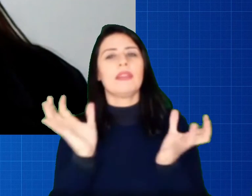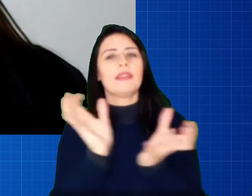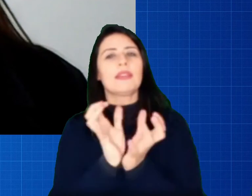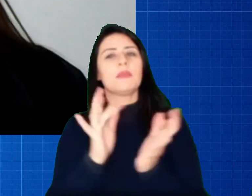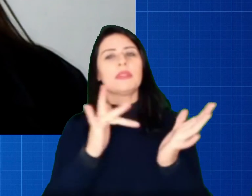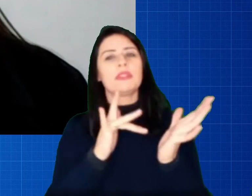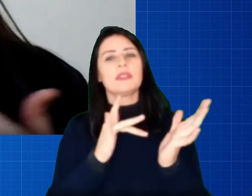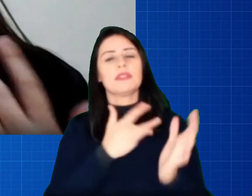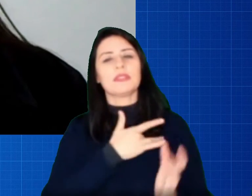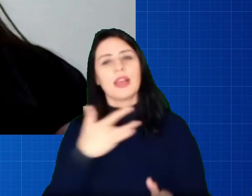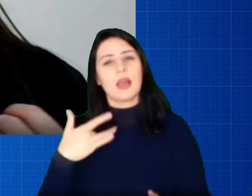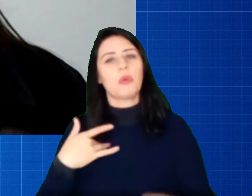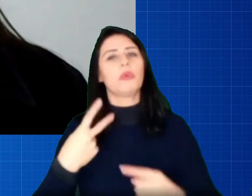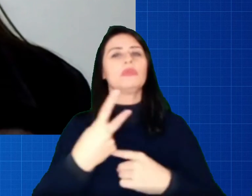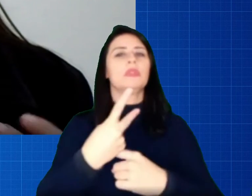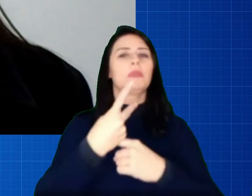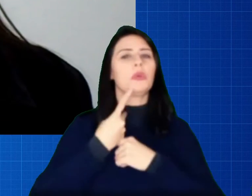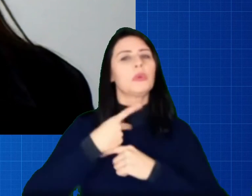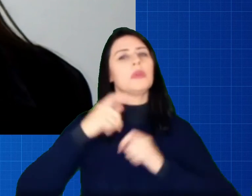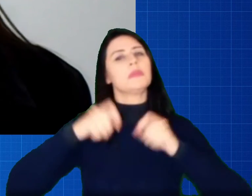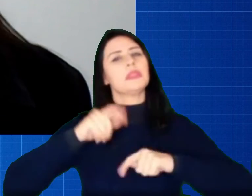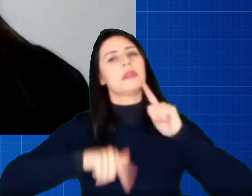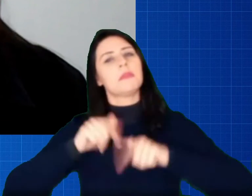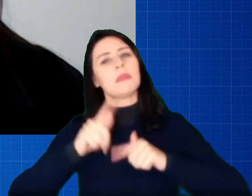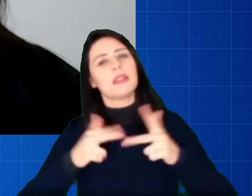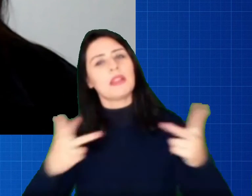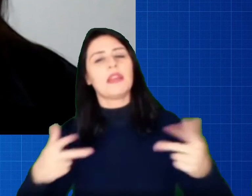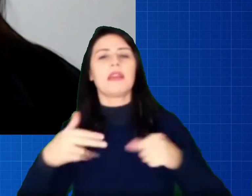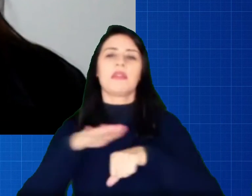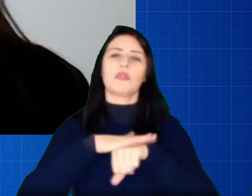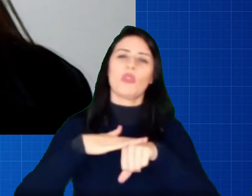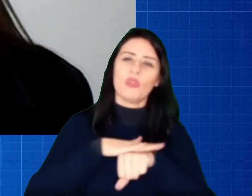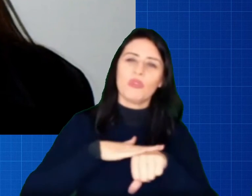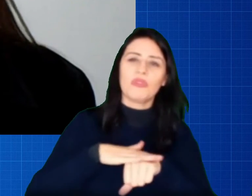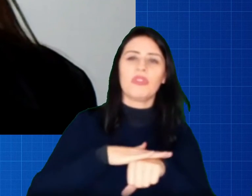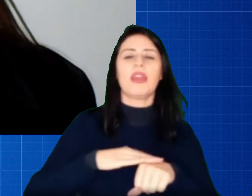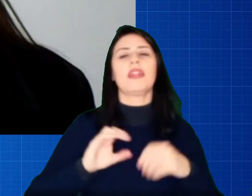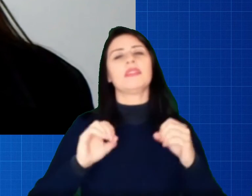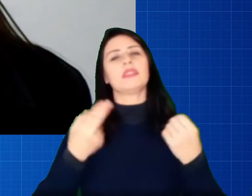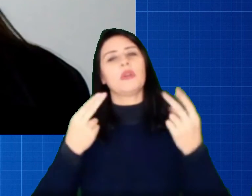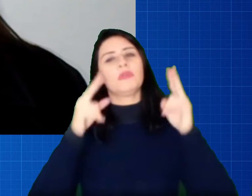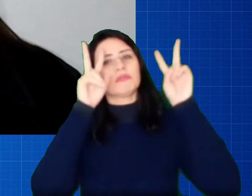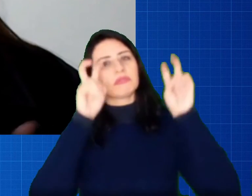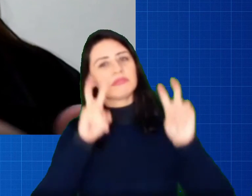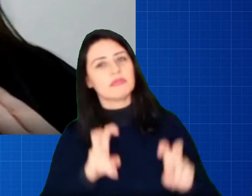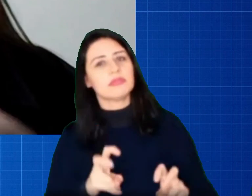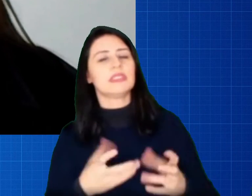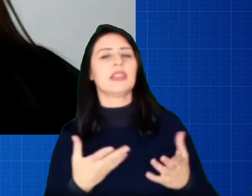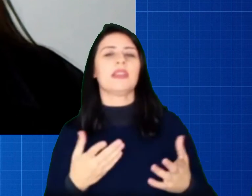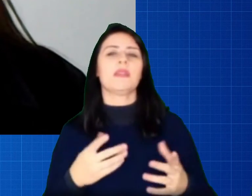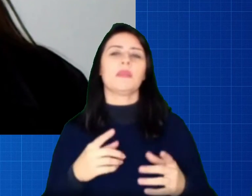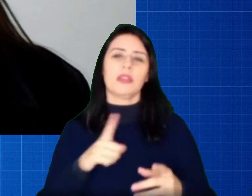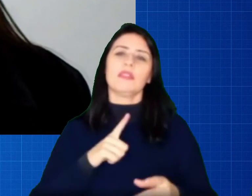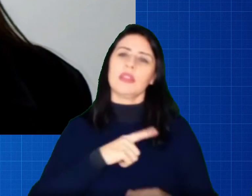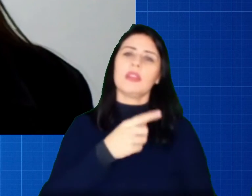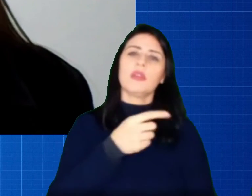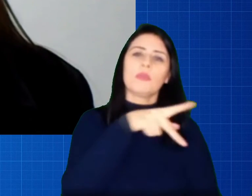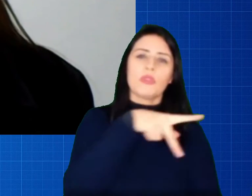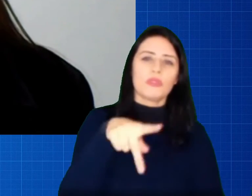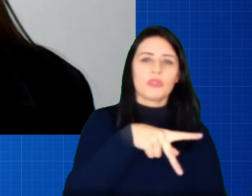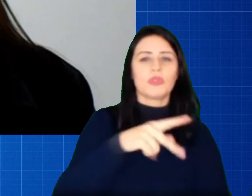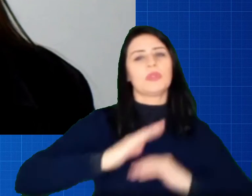né? Dos pais, professores, equipe de saúde, tá? Precisando de material, precisando de uma conversa, ou até